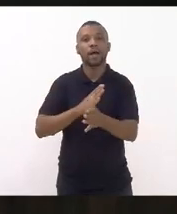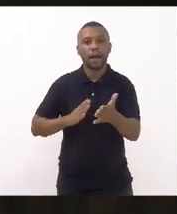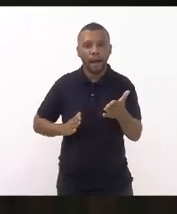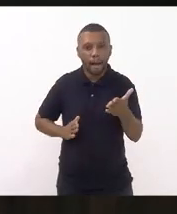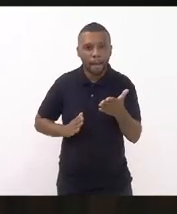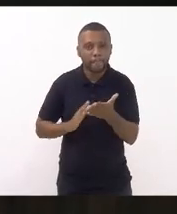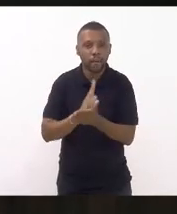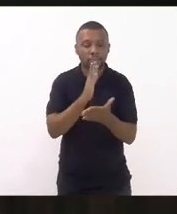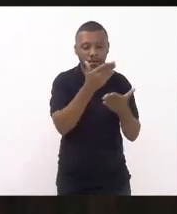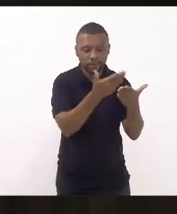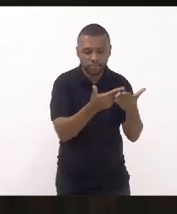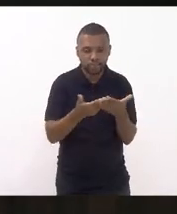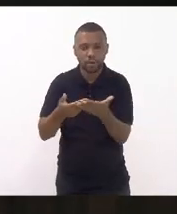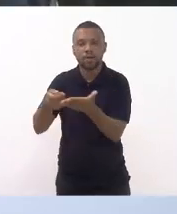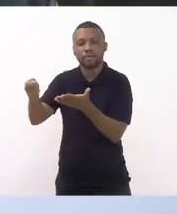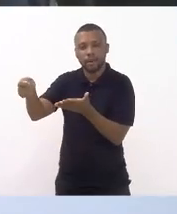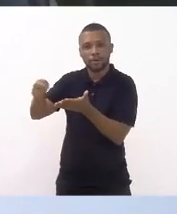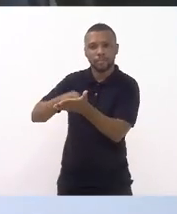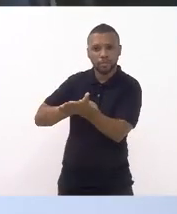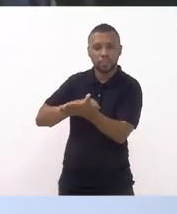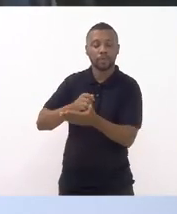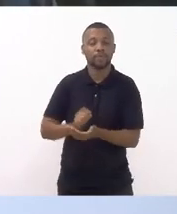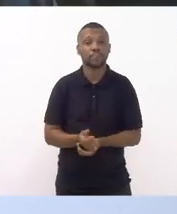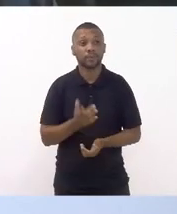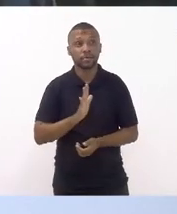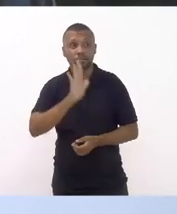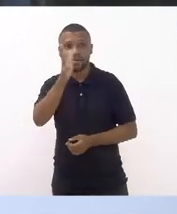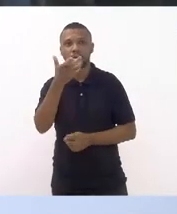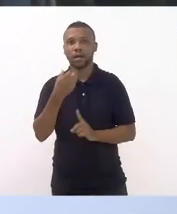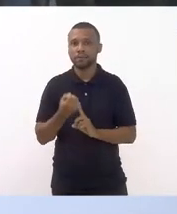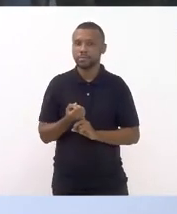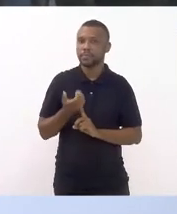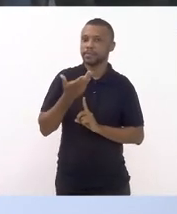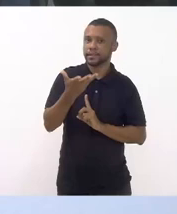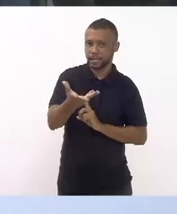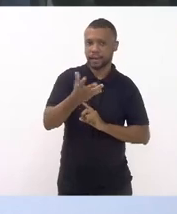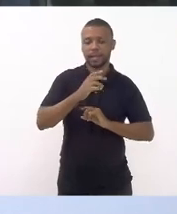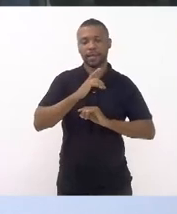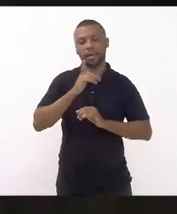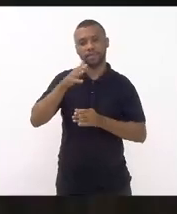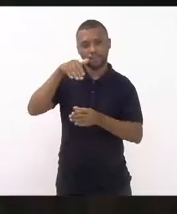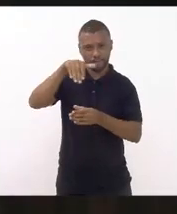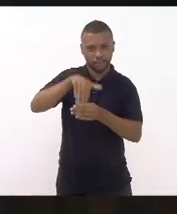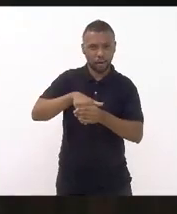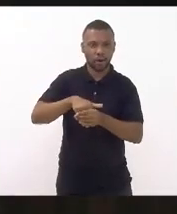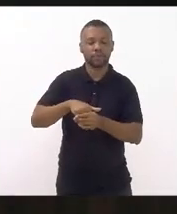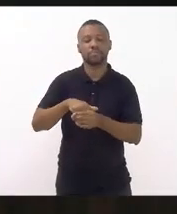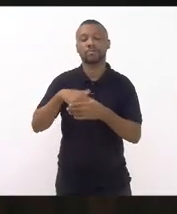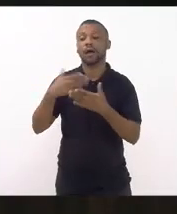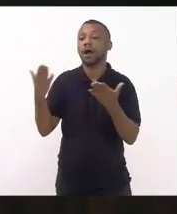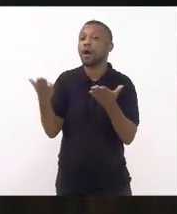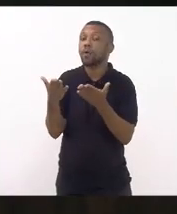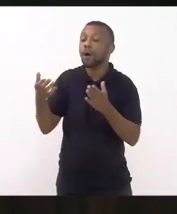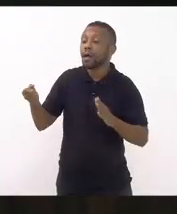Aprovado, vai autógrafo. Declaração, senhora presidente. Para declaração,